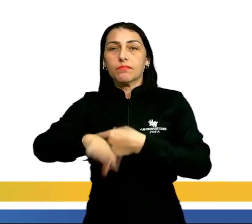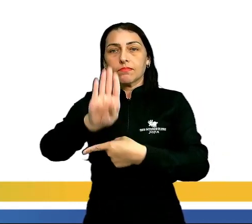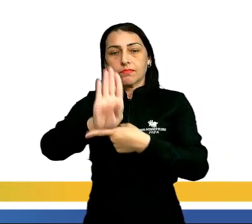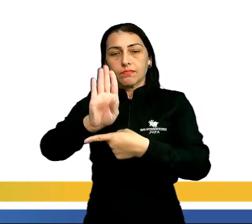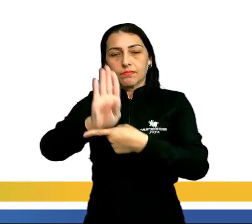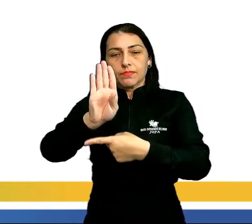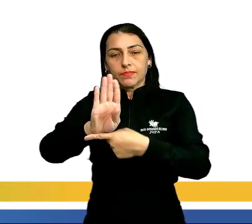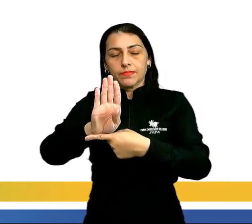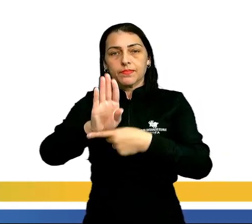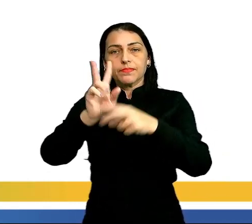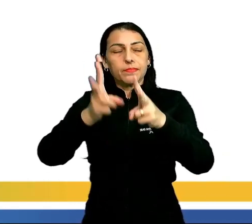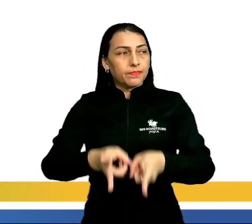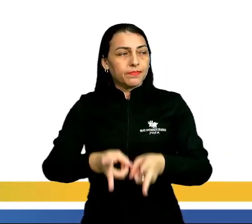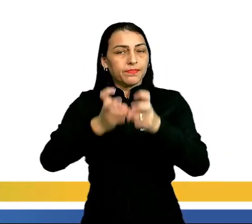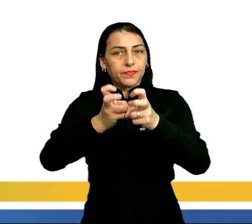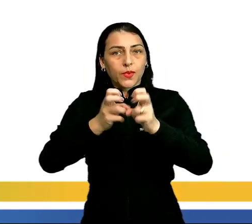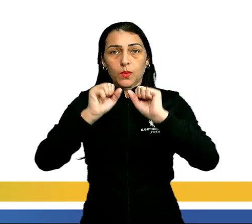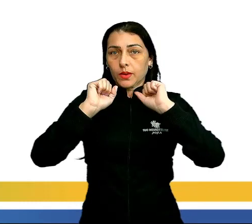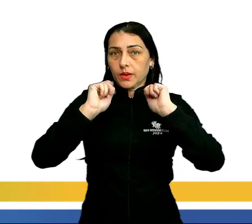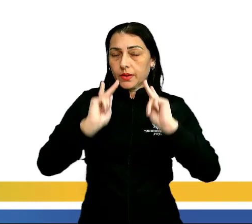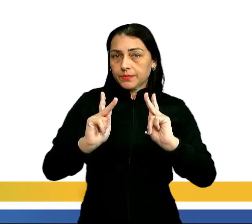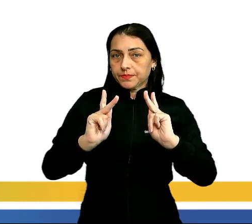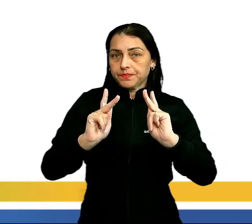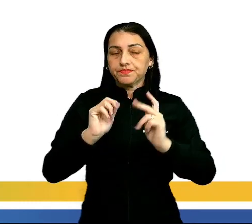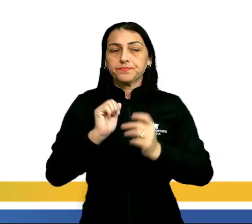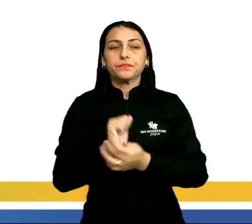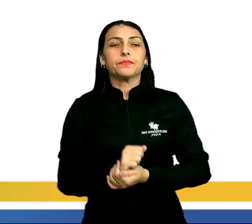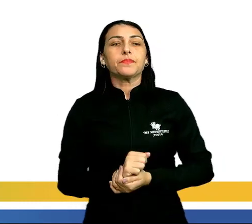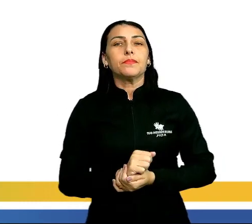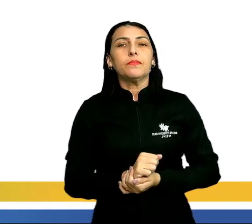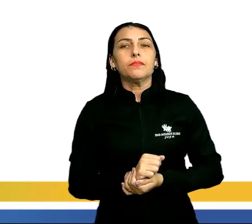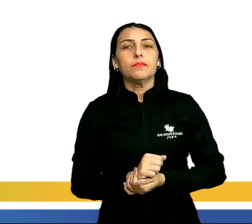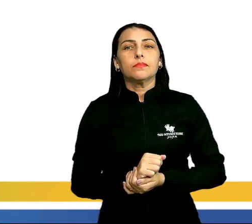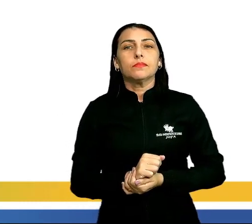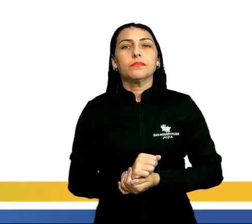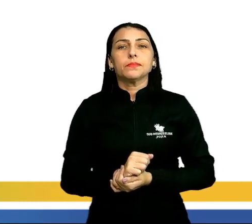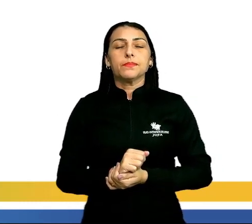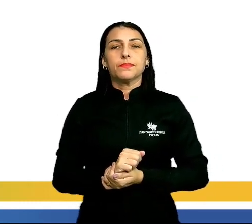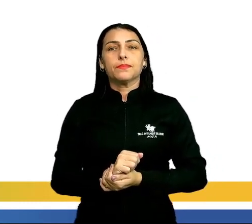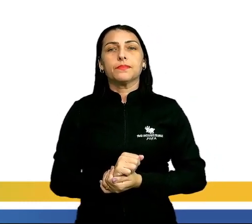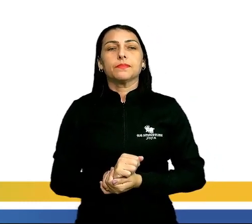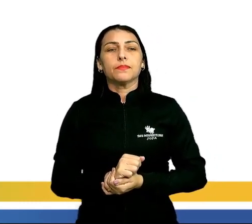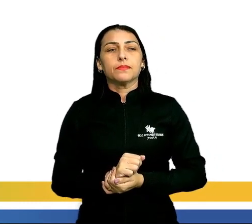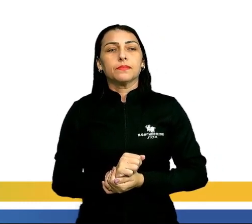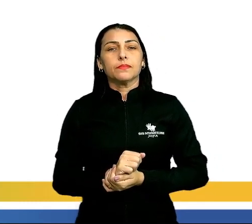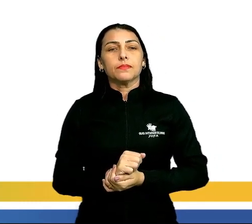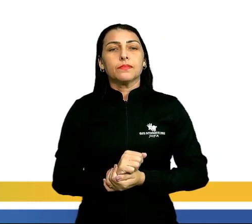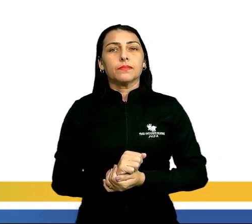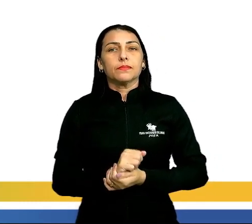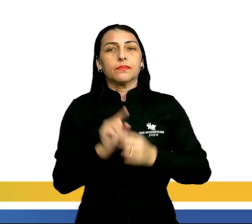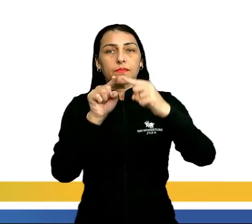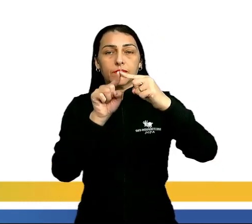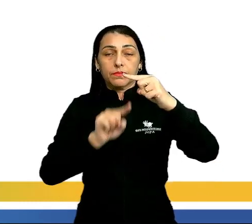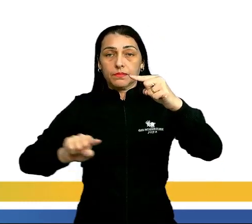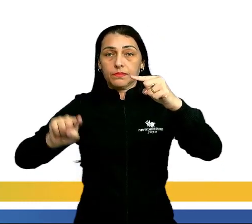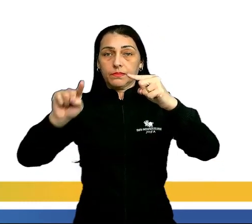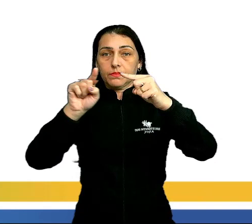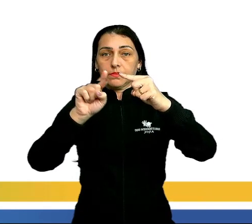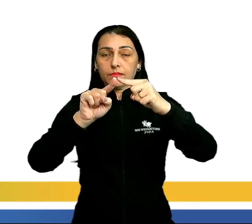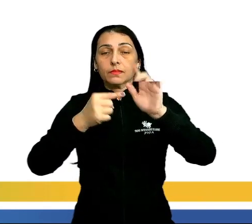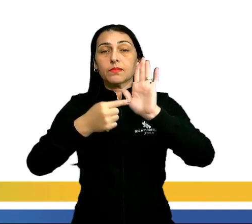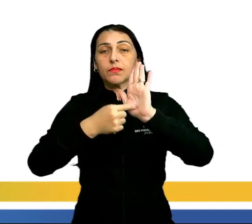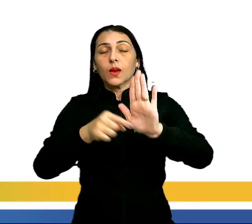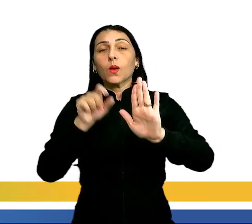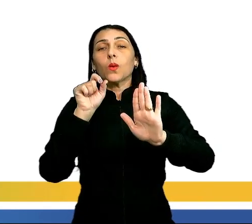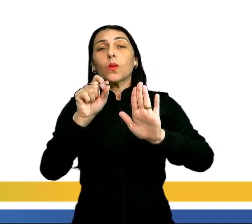como vocês vão observar, ok? Aqui, como vocês vão observar, a pirâmide vai